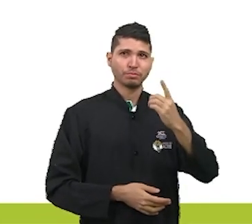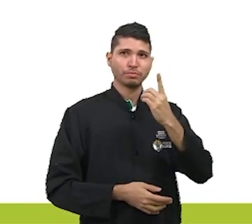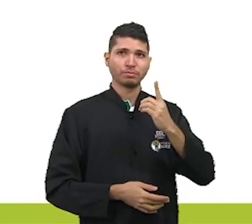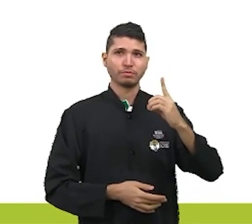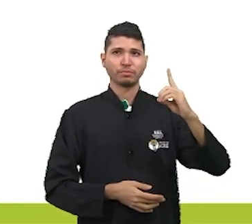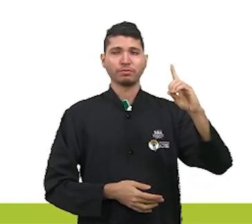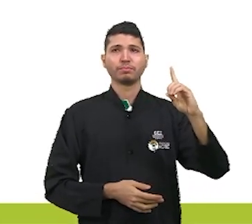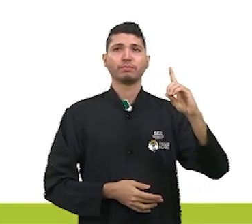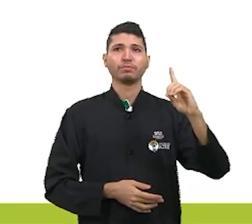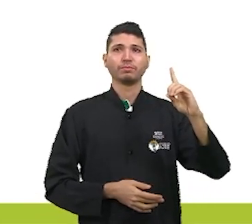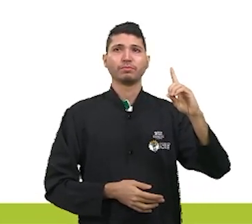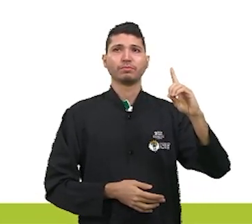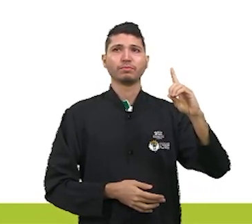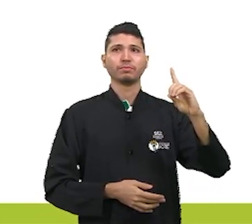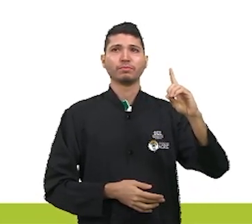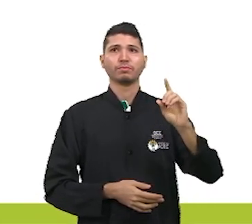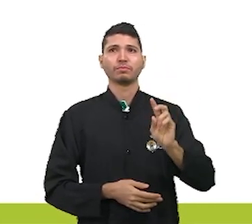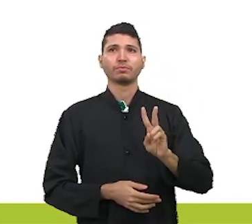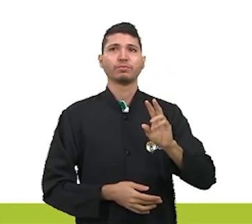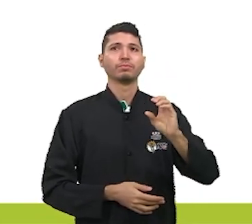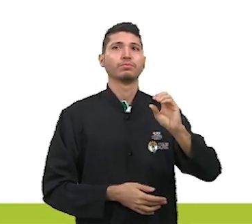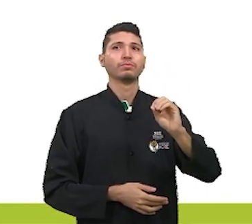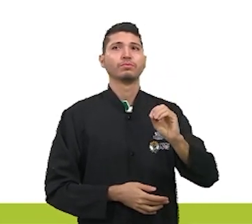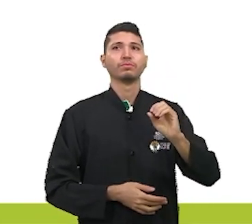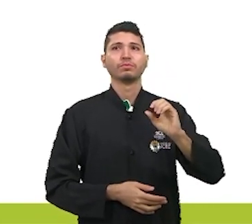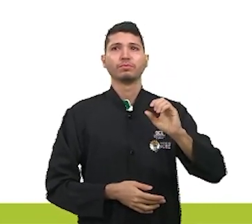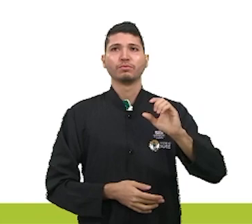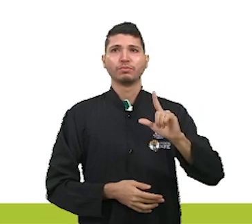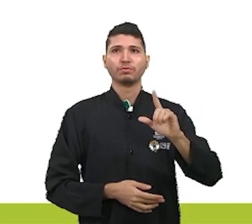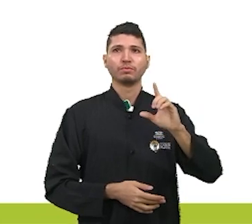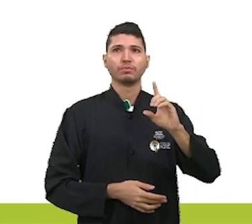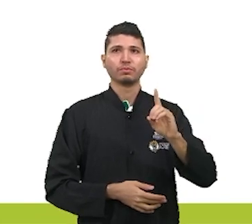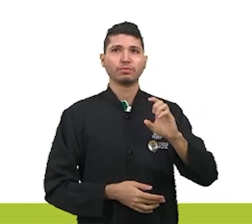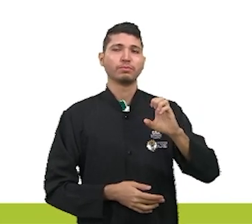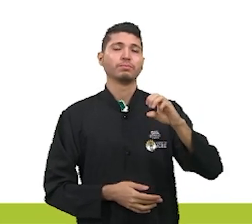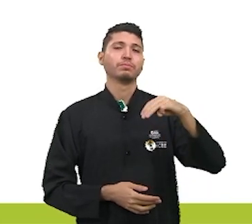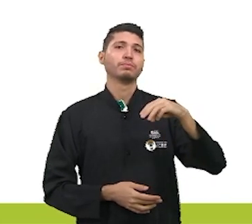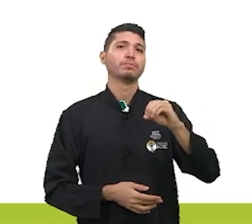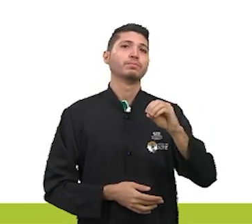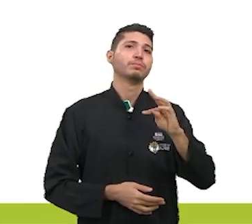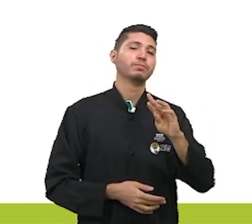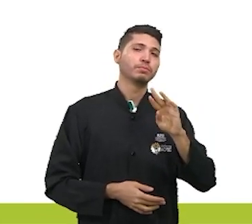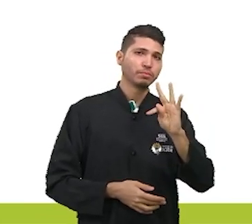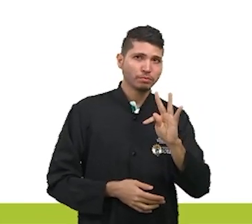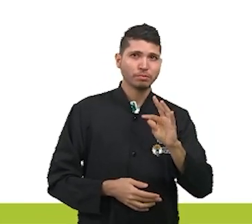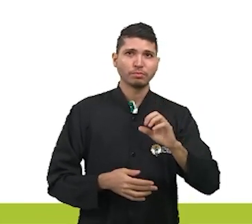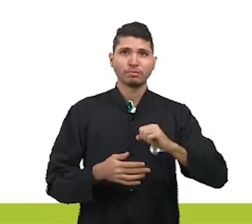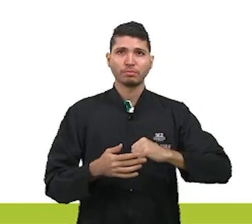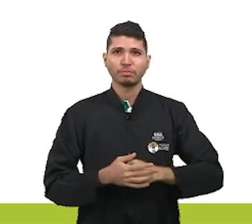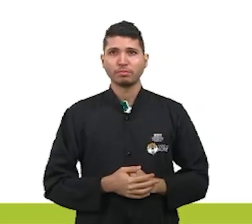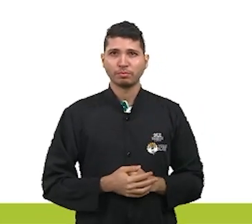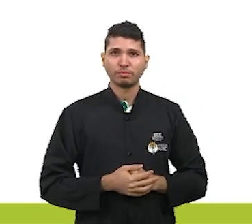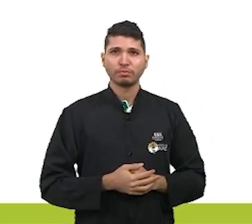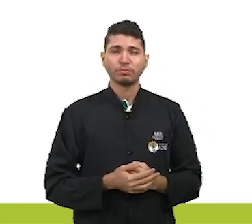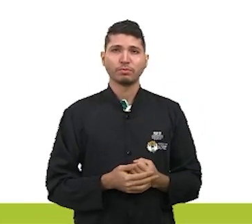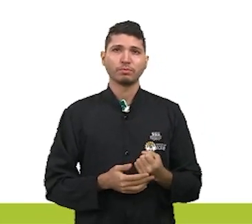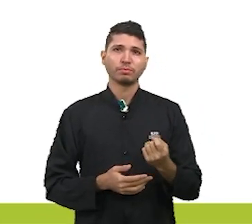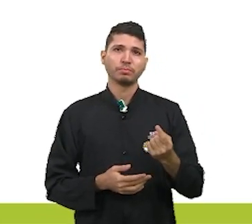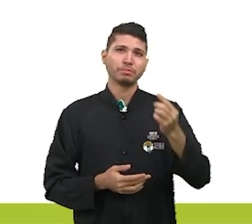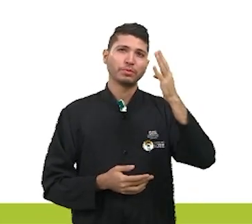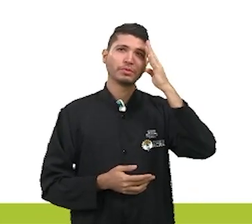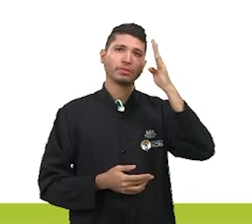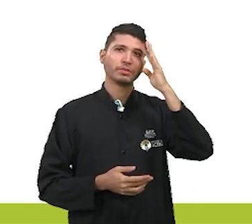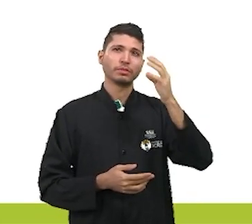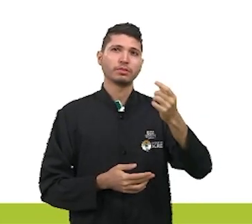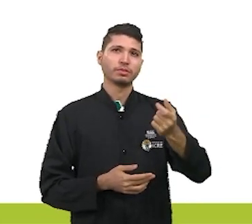quisesse formar todos os anagramas da frase I am Potter, de tal forma que as vogais e